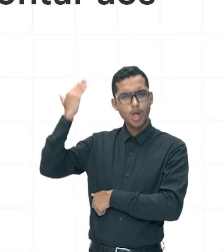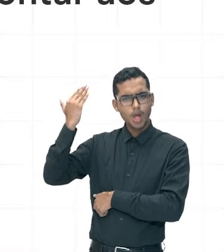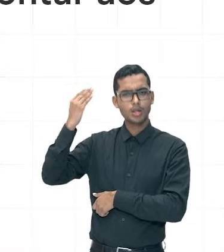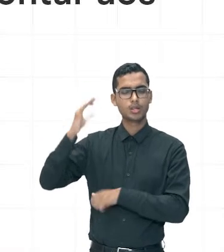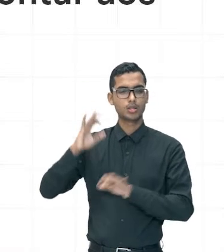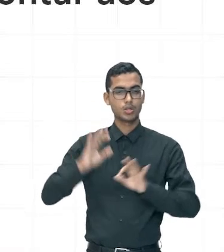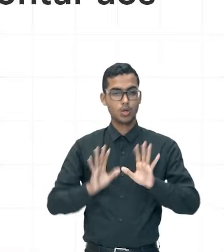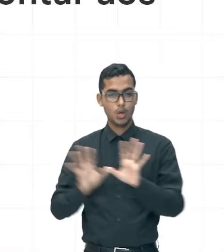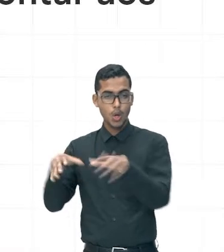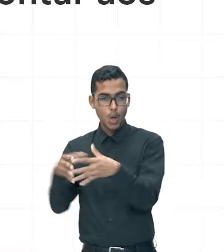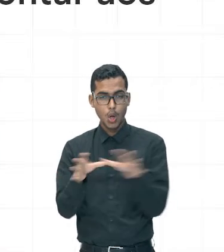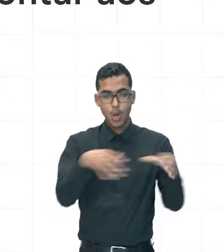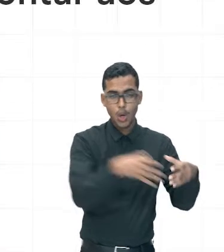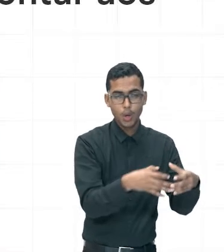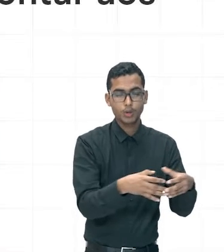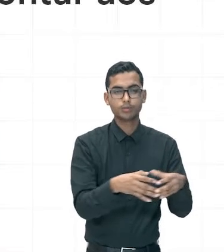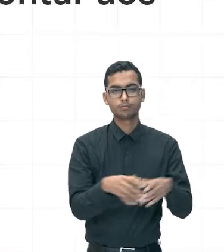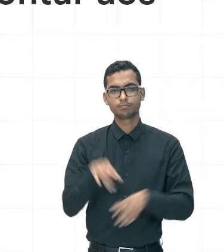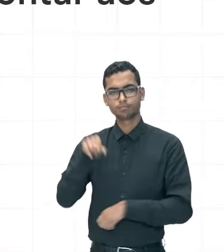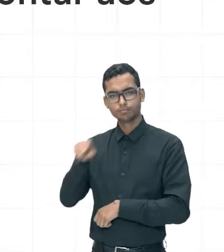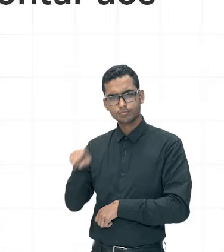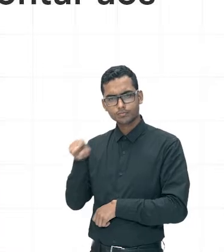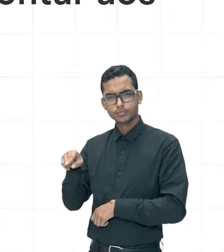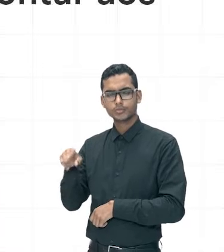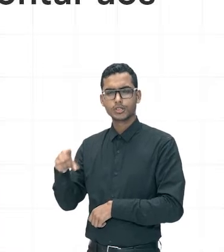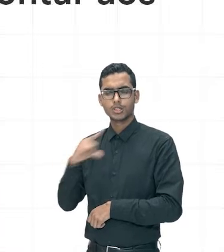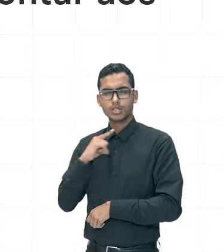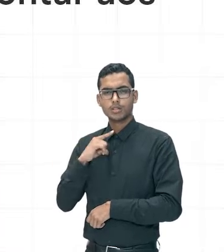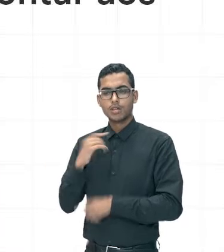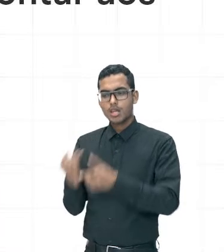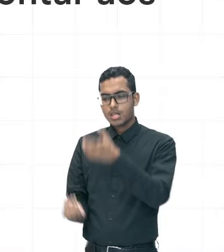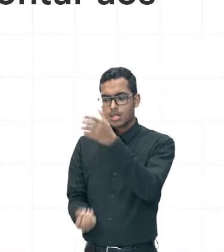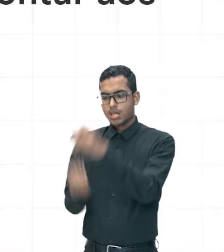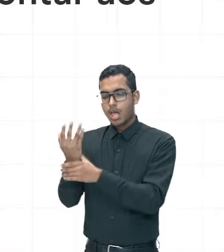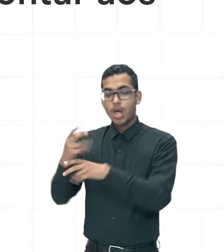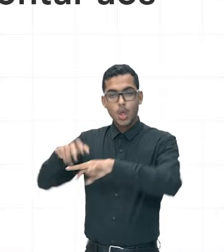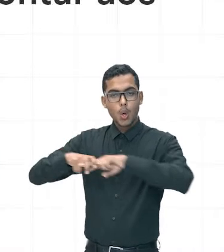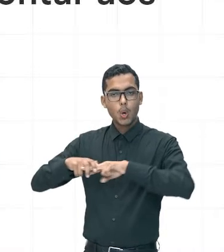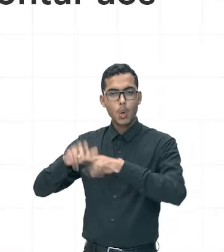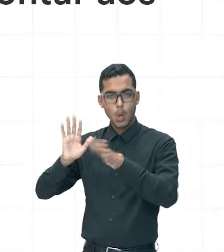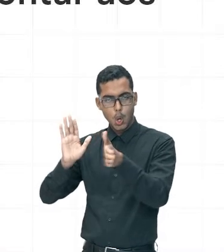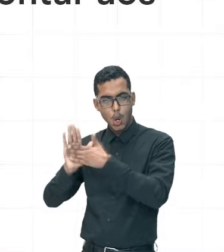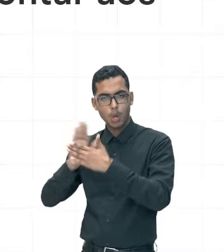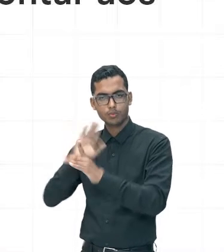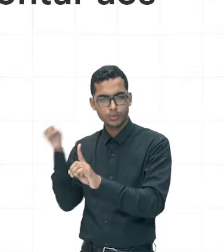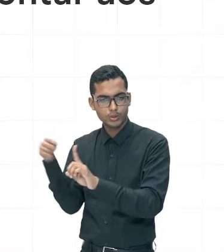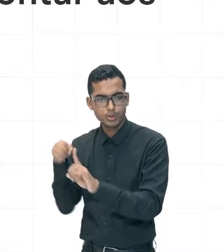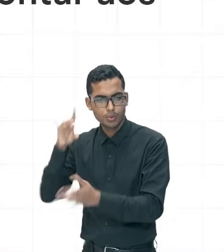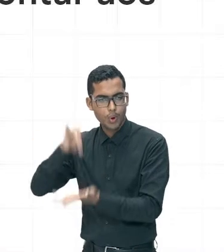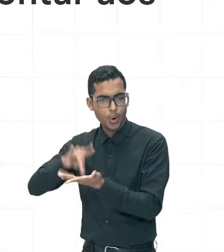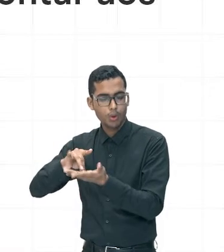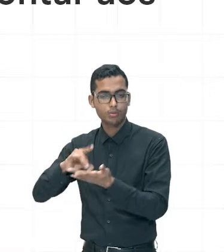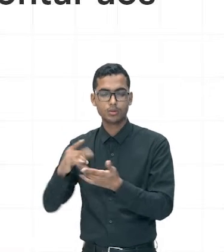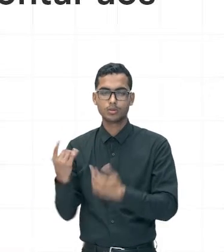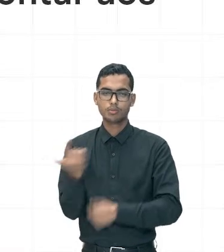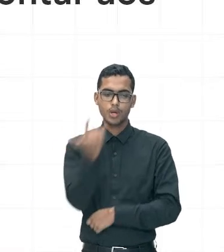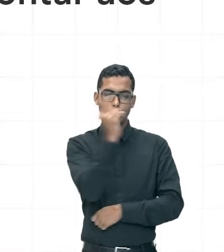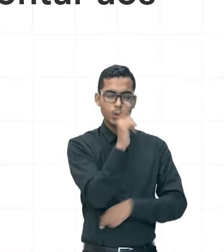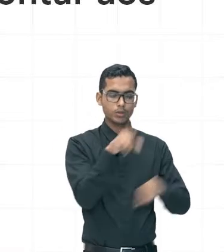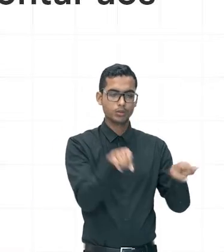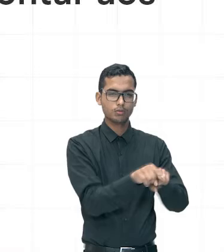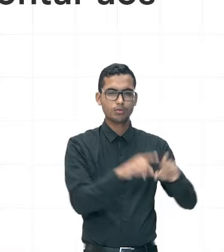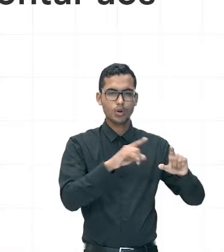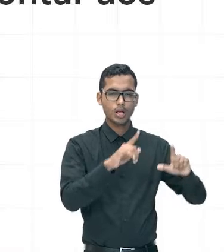dois grupos. Aquelas que foram feitas de propósito e aquelas que foram registradas sem